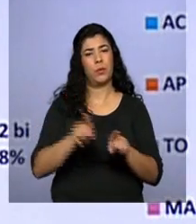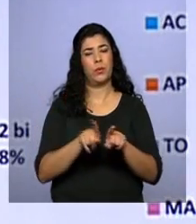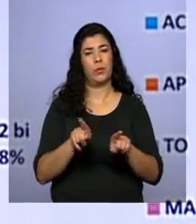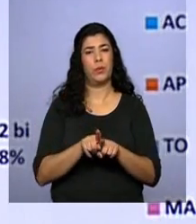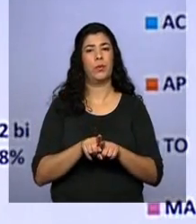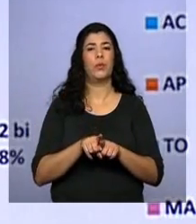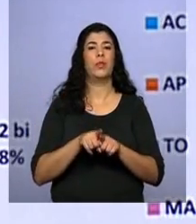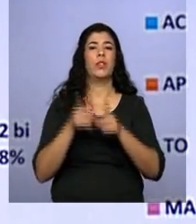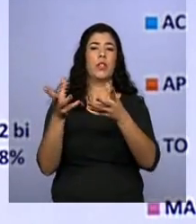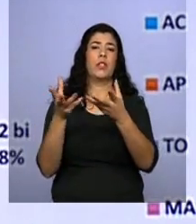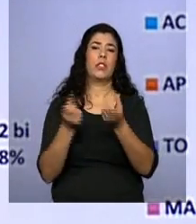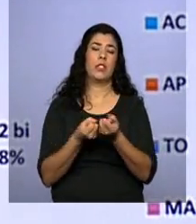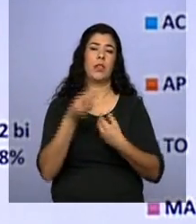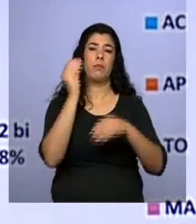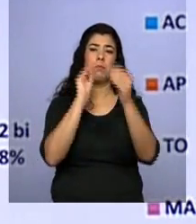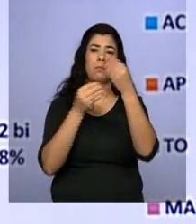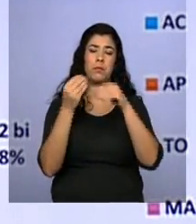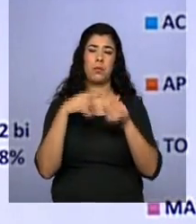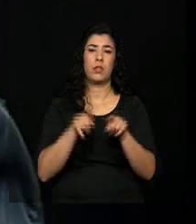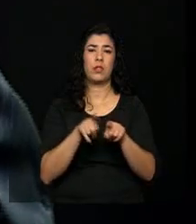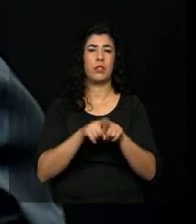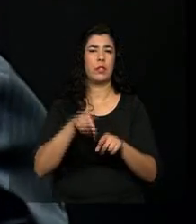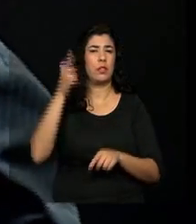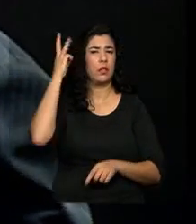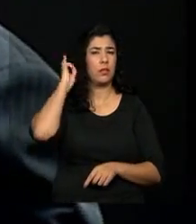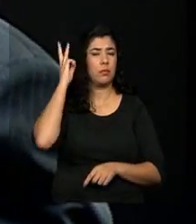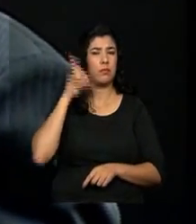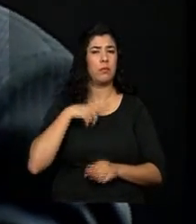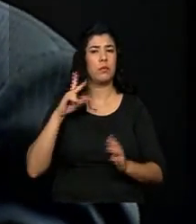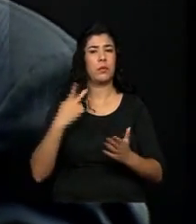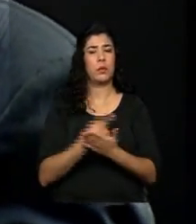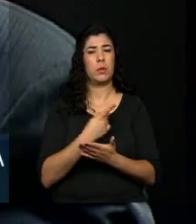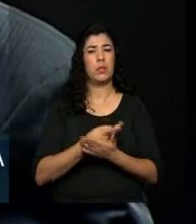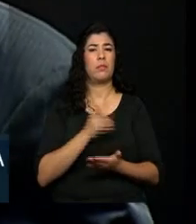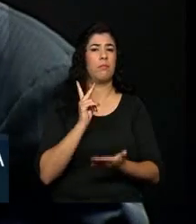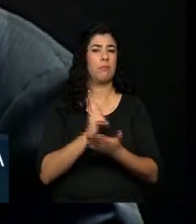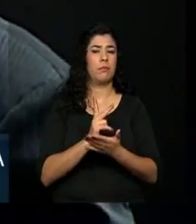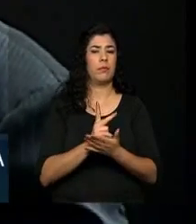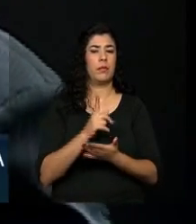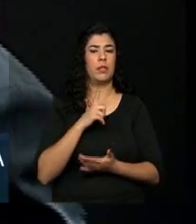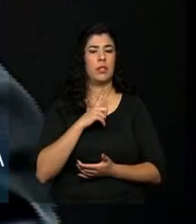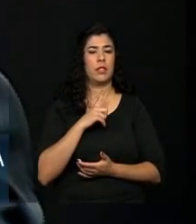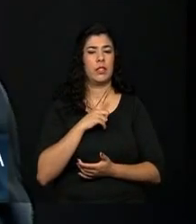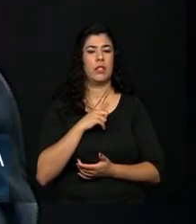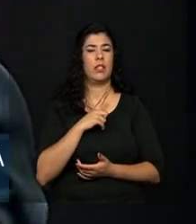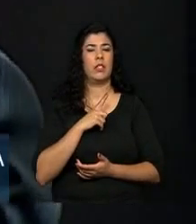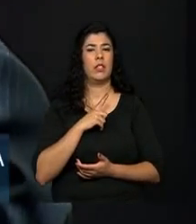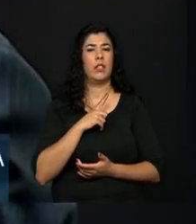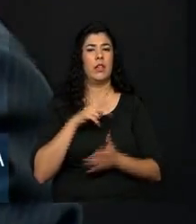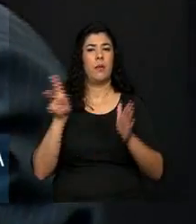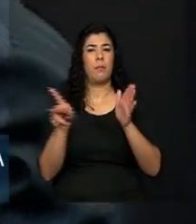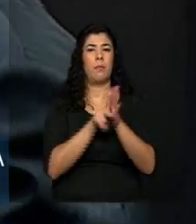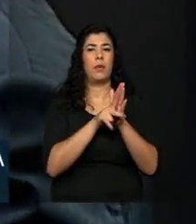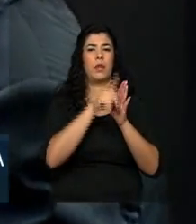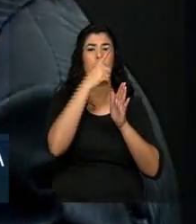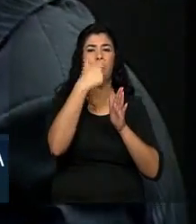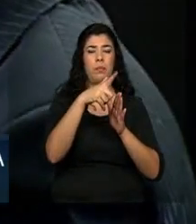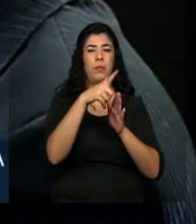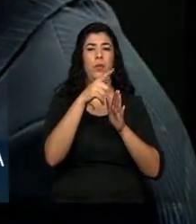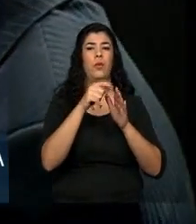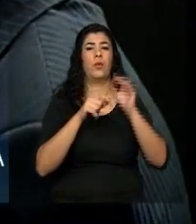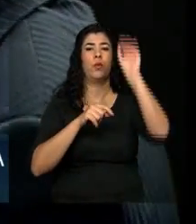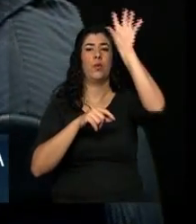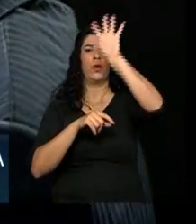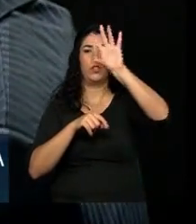investimentos então estado mar eles apesar de eh eh pertencerem a outras